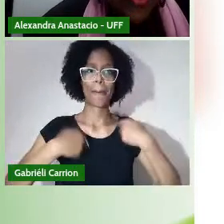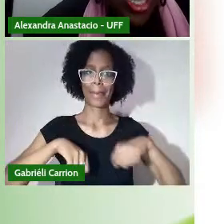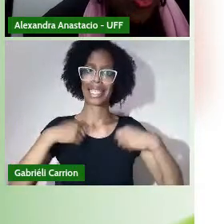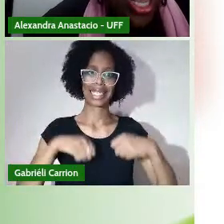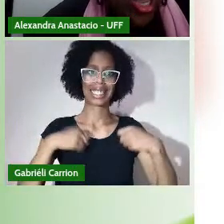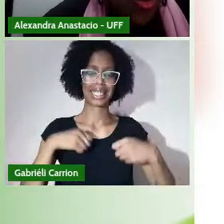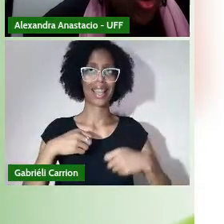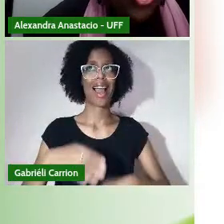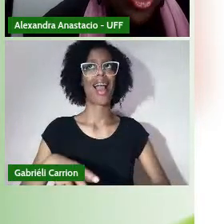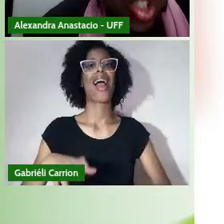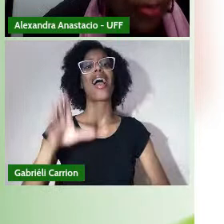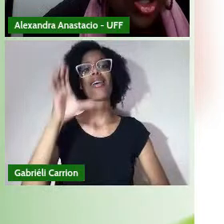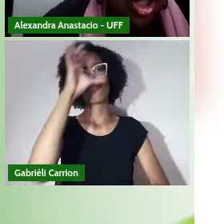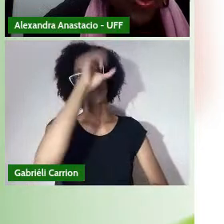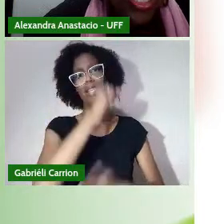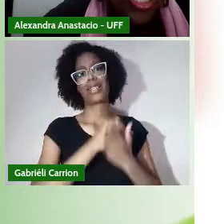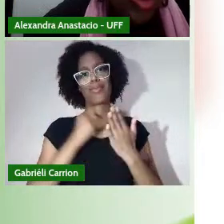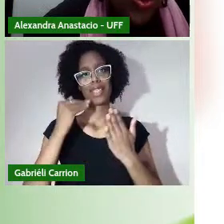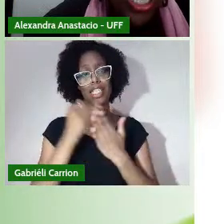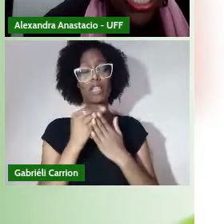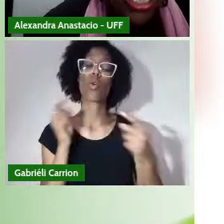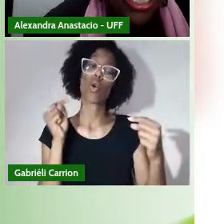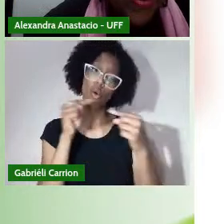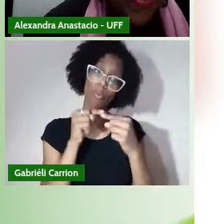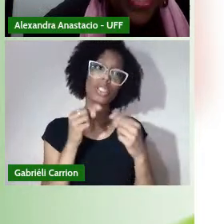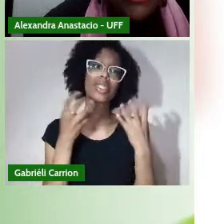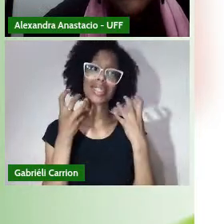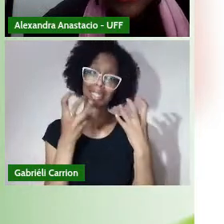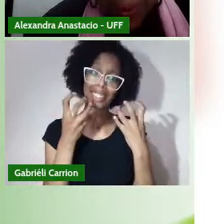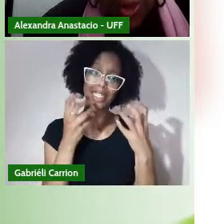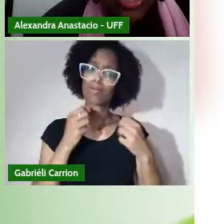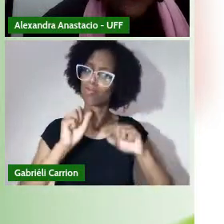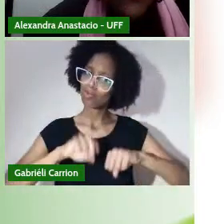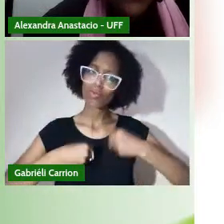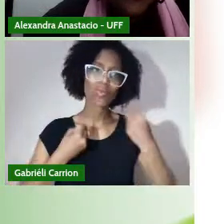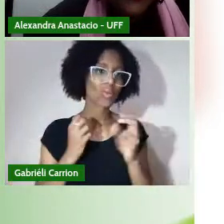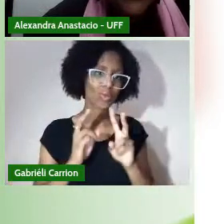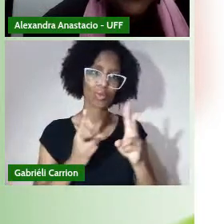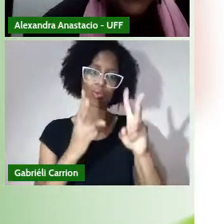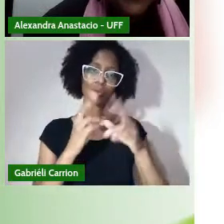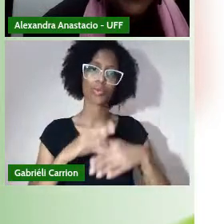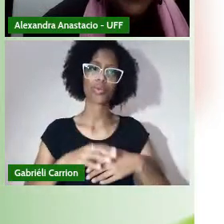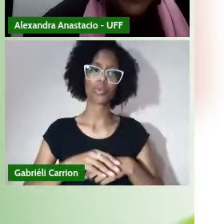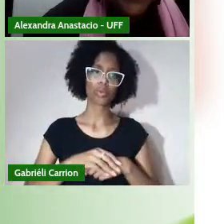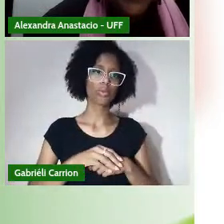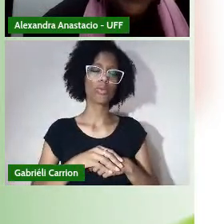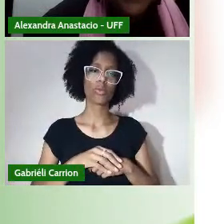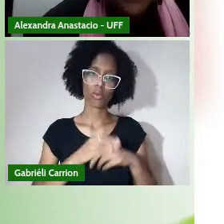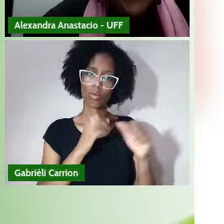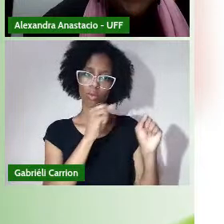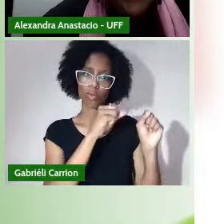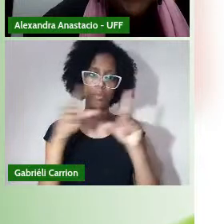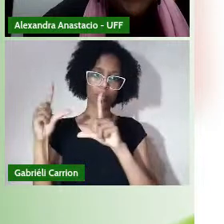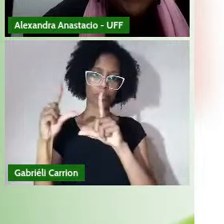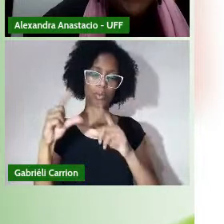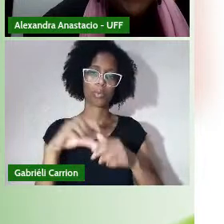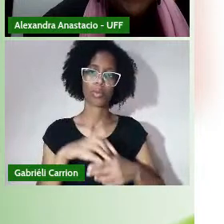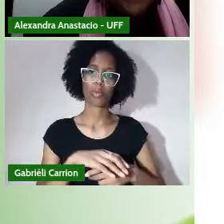esse é um objetivo que nós precisamos perseguir. Próximo, por favor.